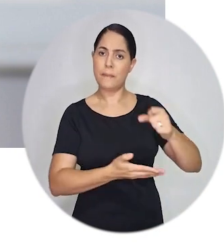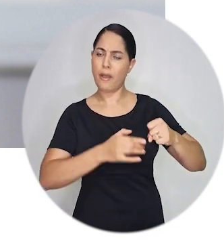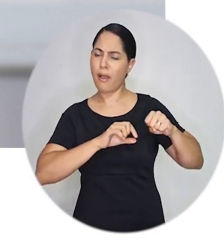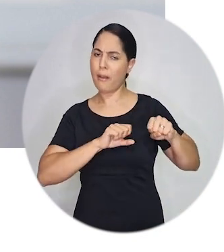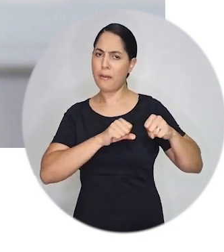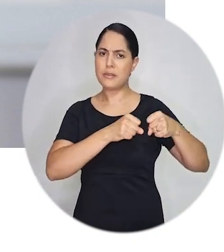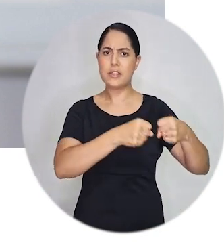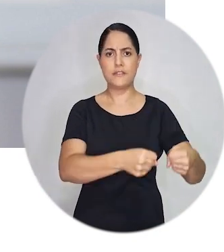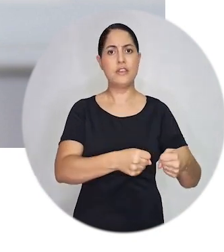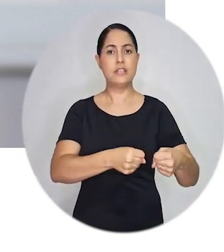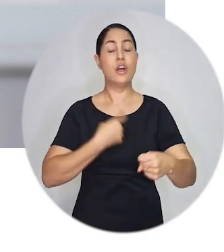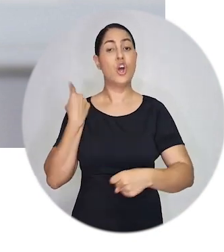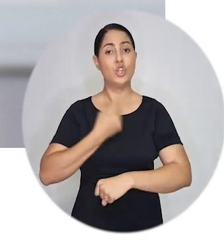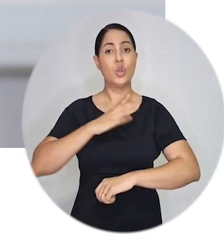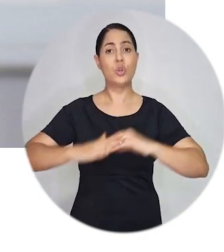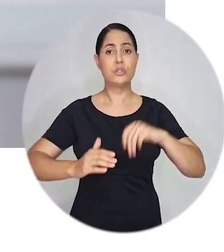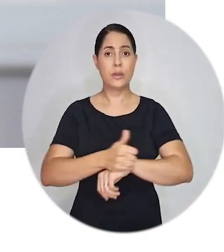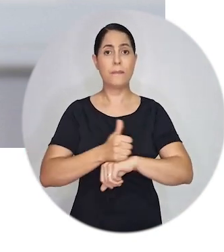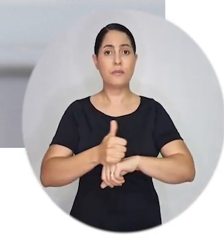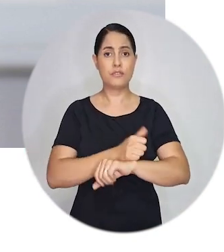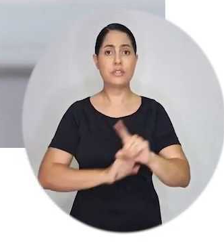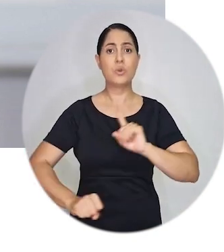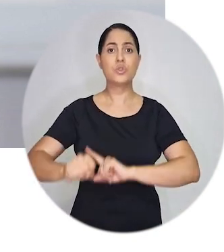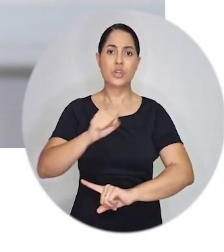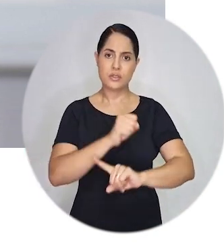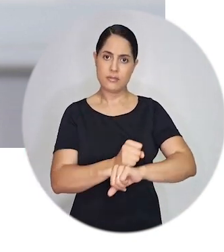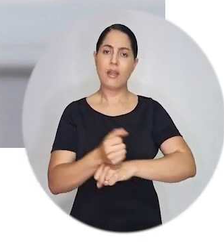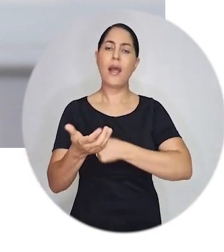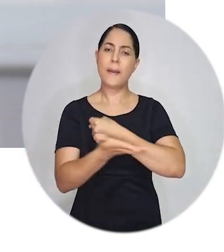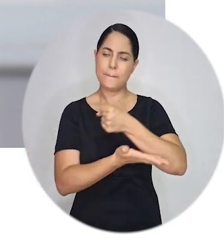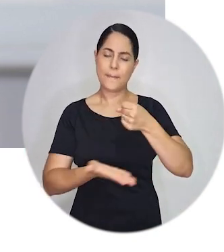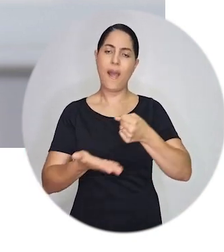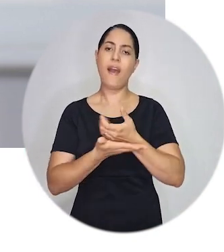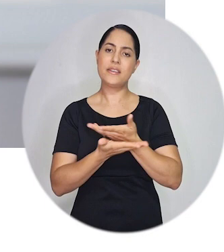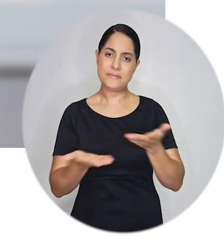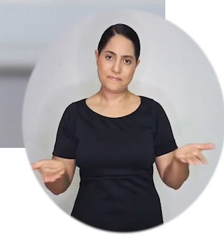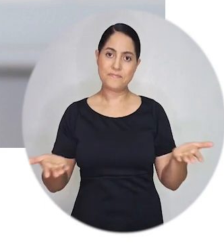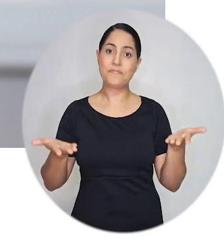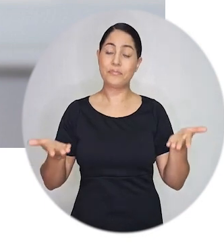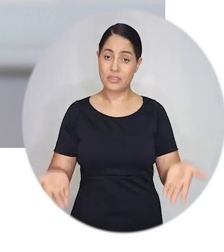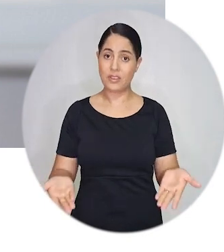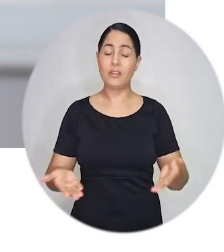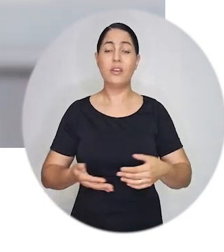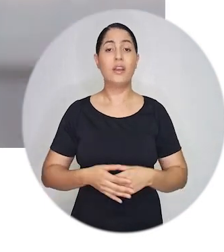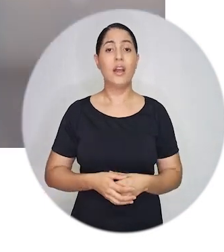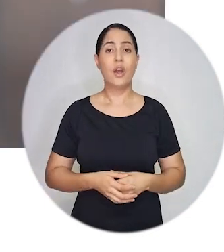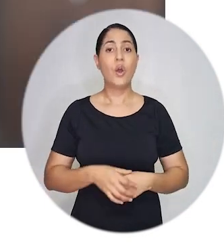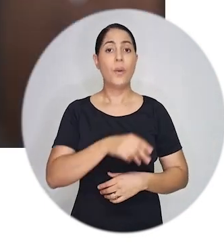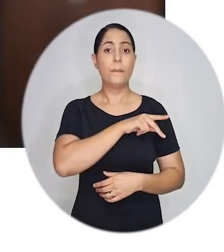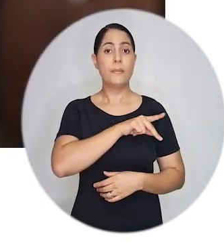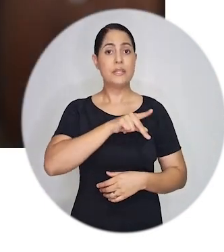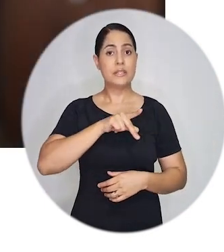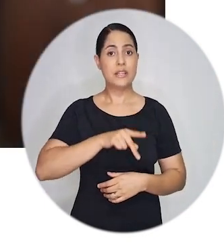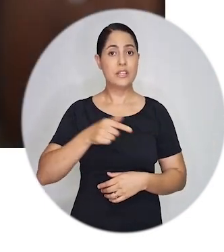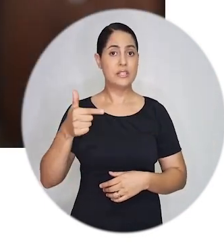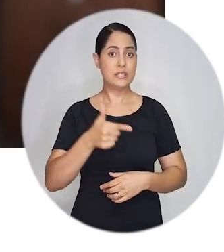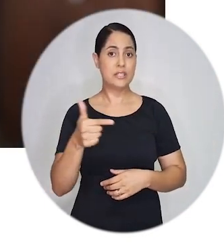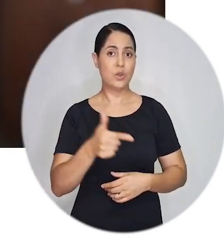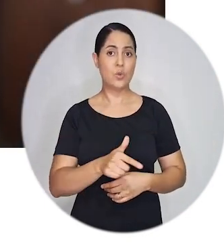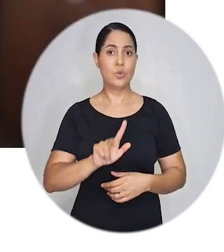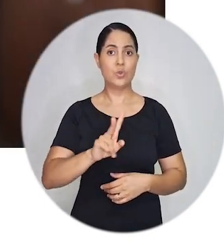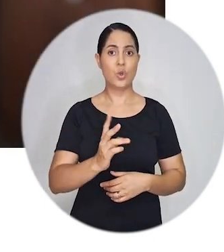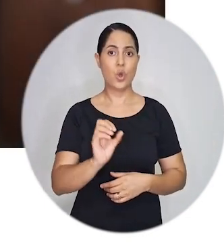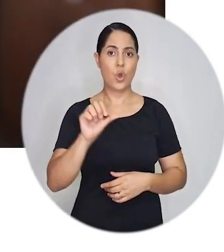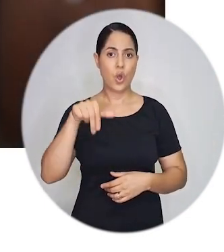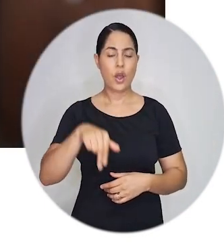dos direitos que fundamentam a nossa profissão e a nossa sociedade. Fecha aspas. O vice-presidente da OAB Nacional,